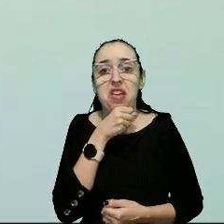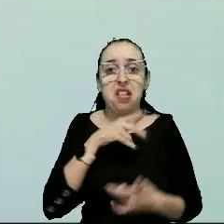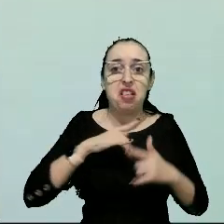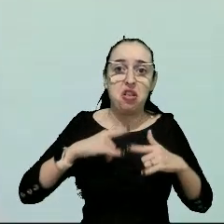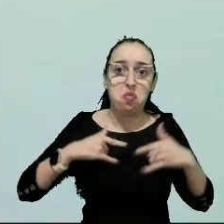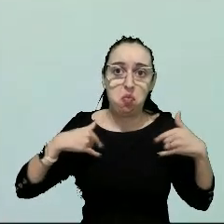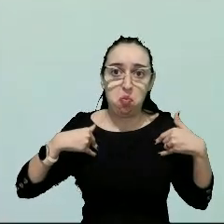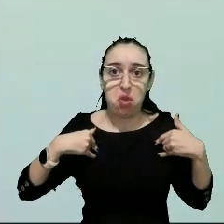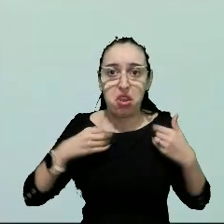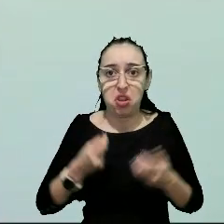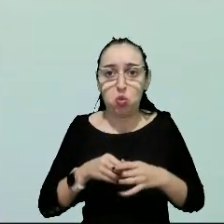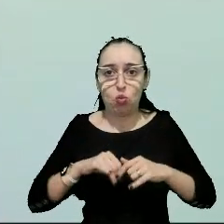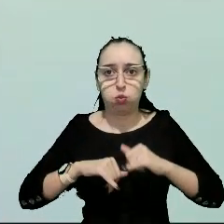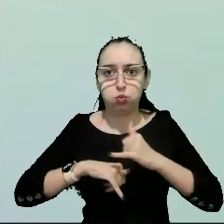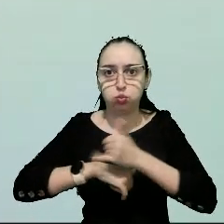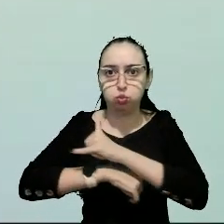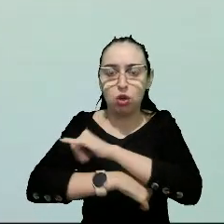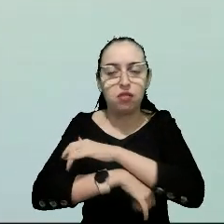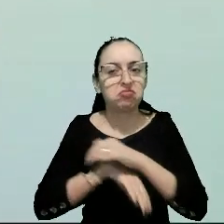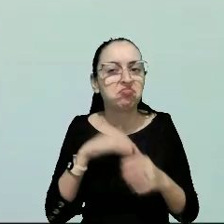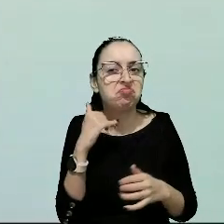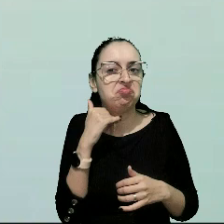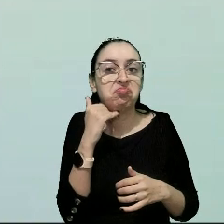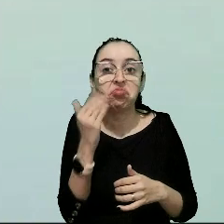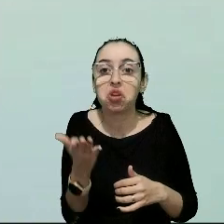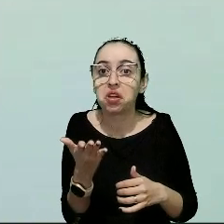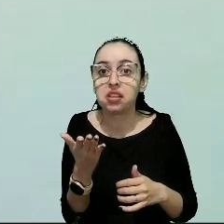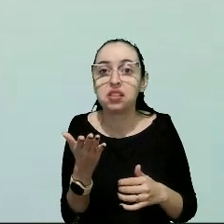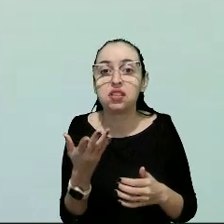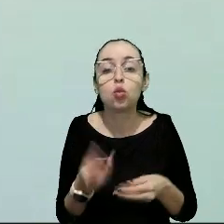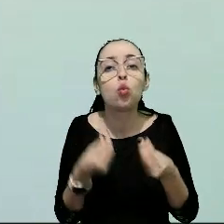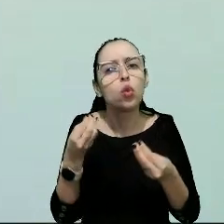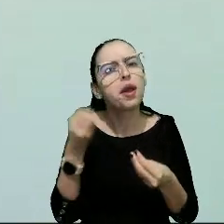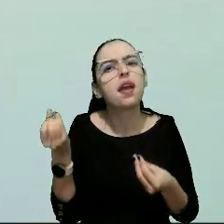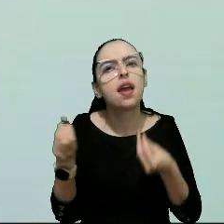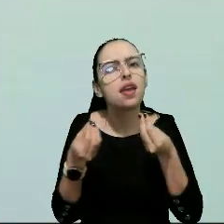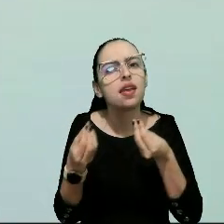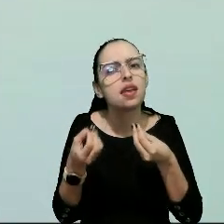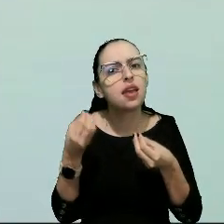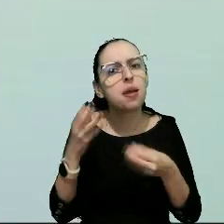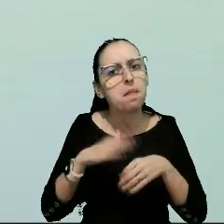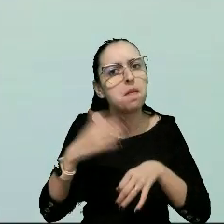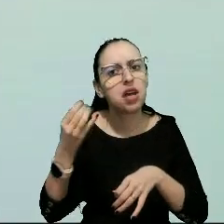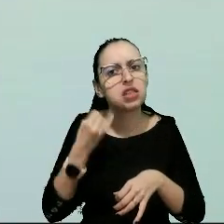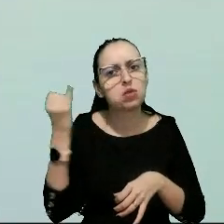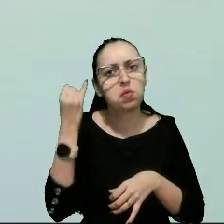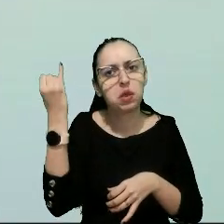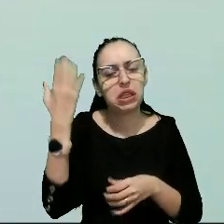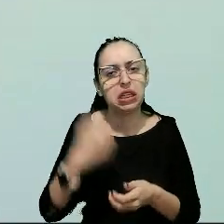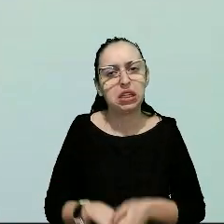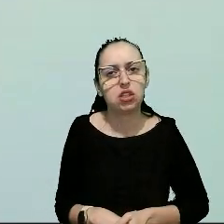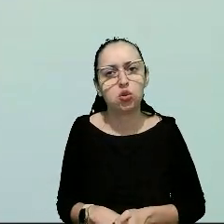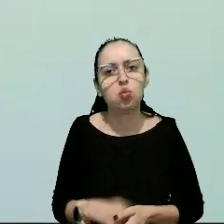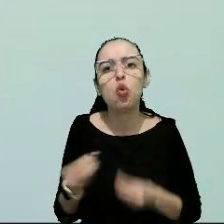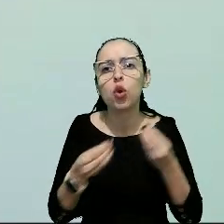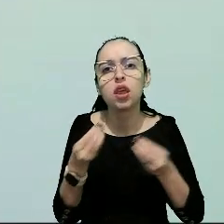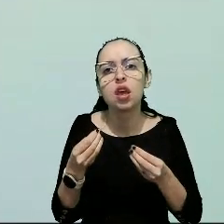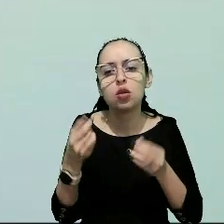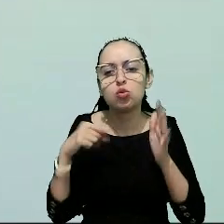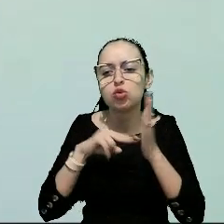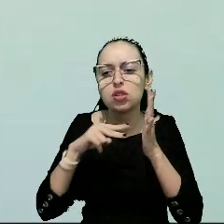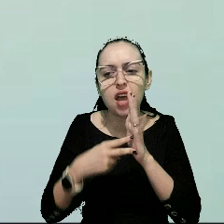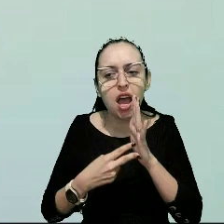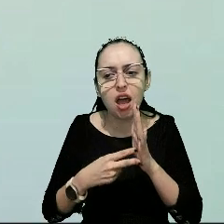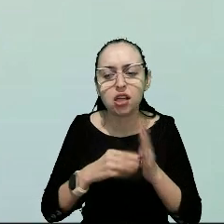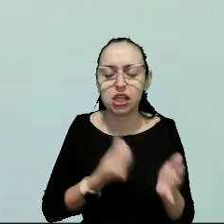Ai, não vou de biquíni porque tô gorda. Foda-se. O que que é mais importante? Que- O